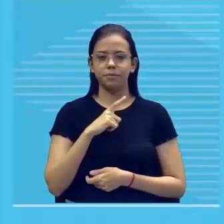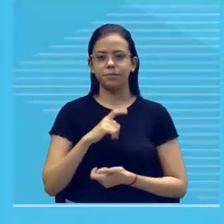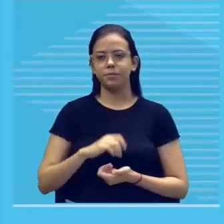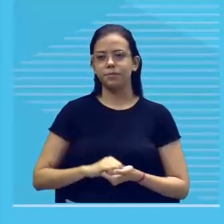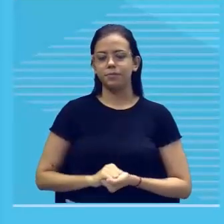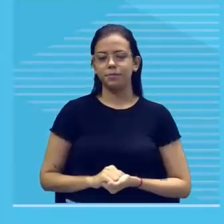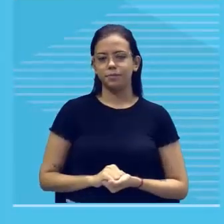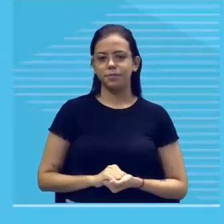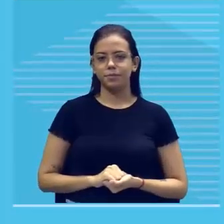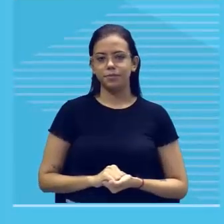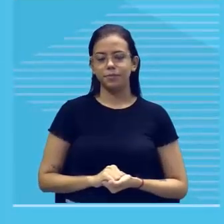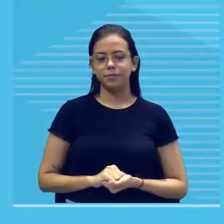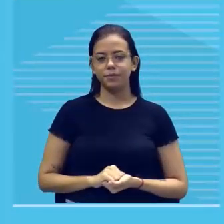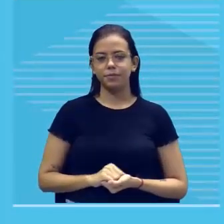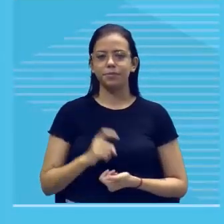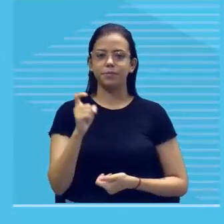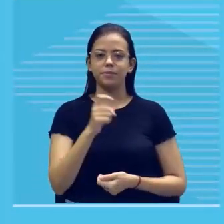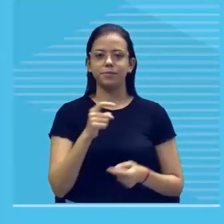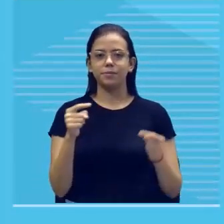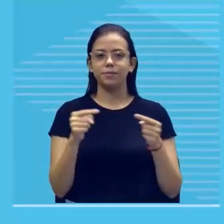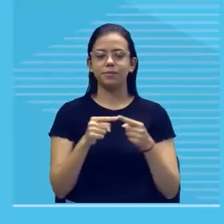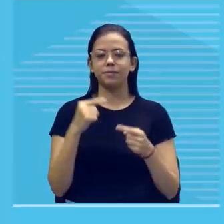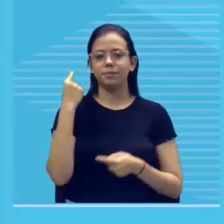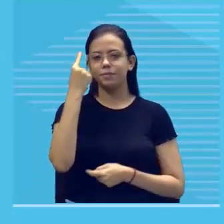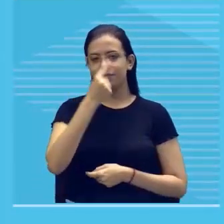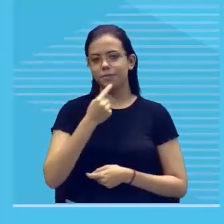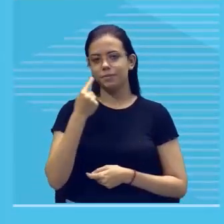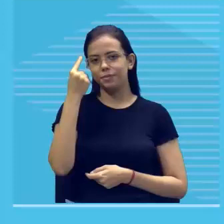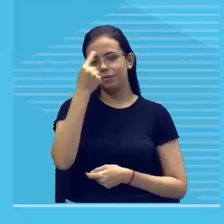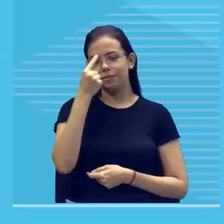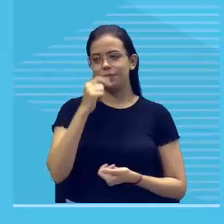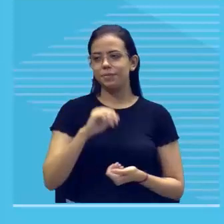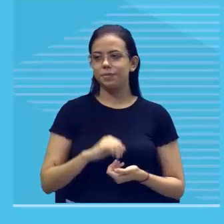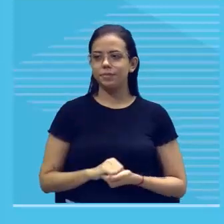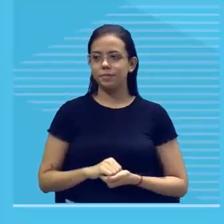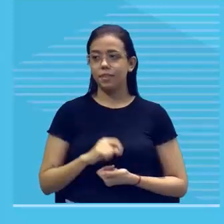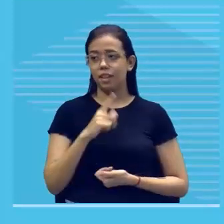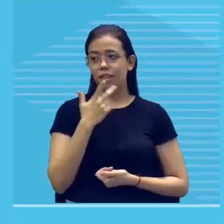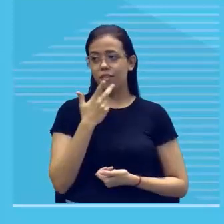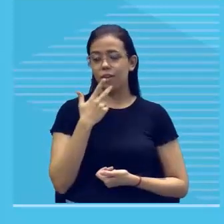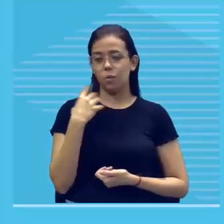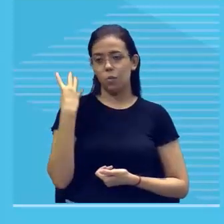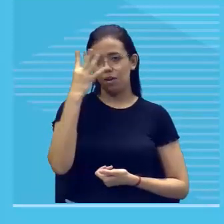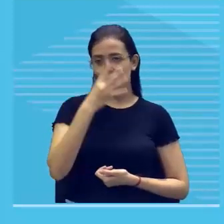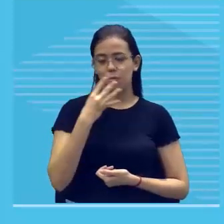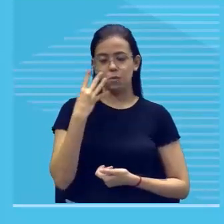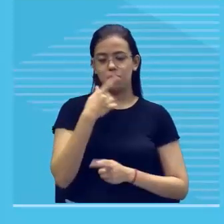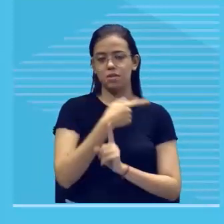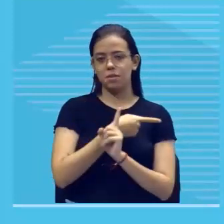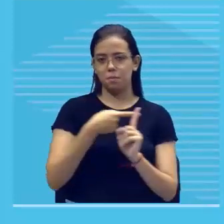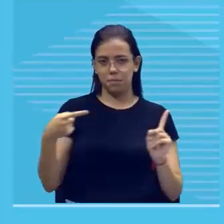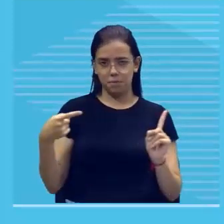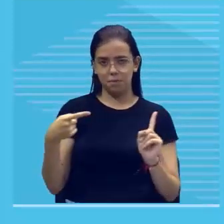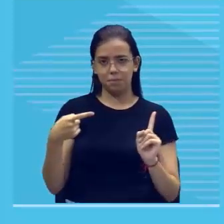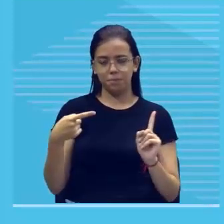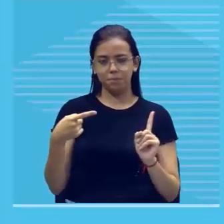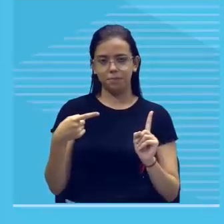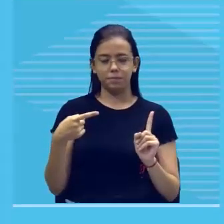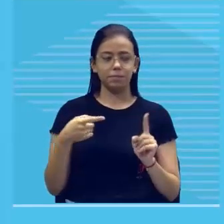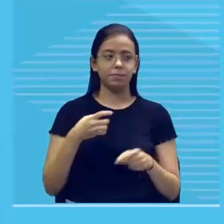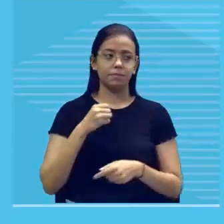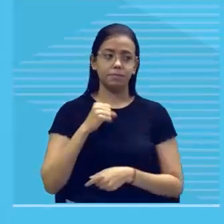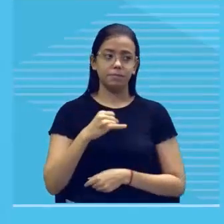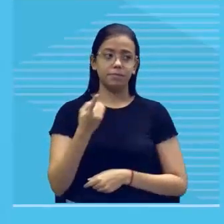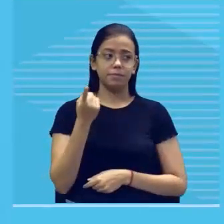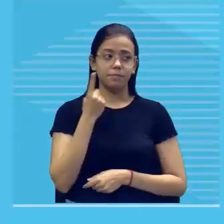seu x são horas aqui tá dizendo que são 4:30 é né quando